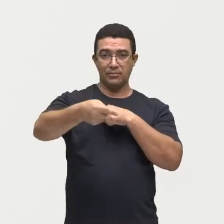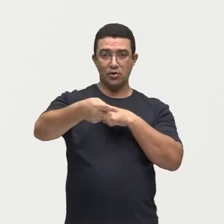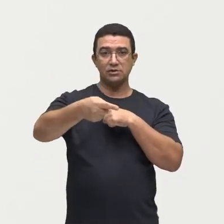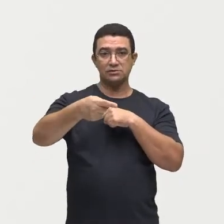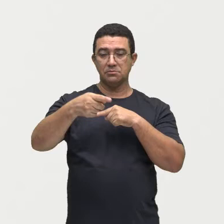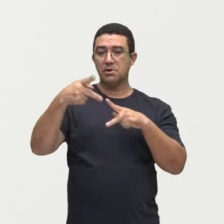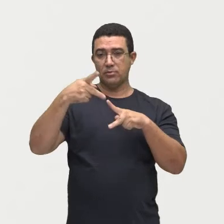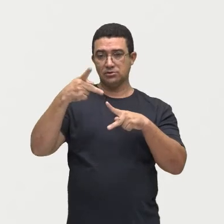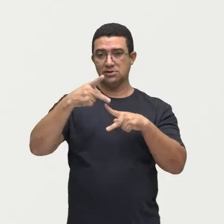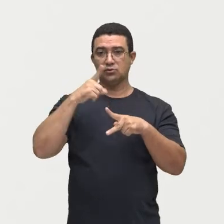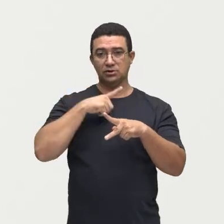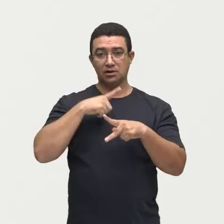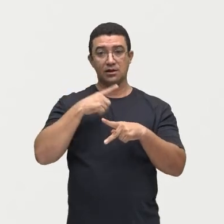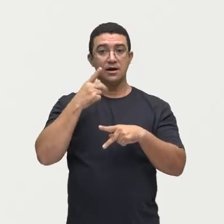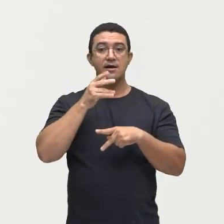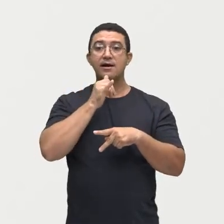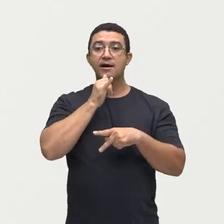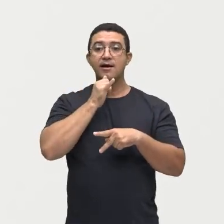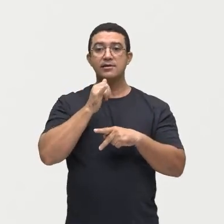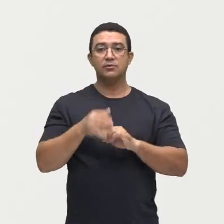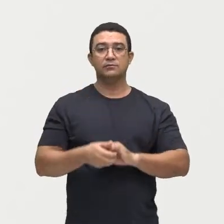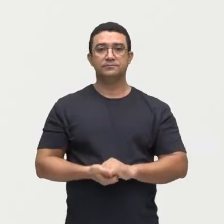para o nosso exemplo.